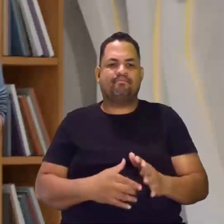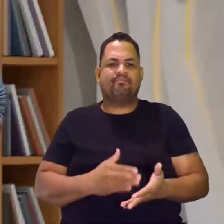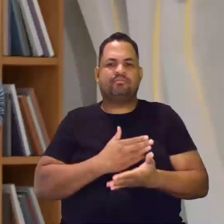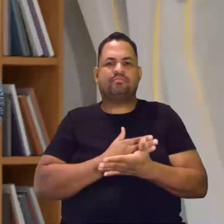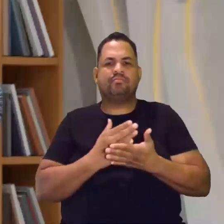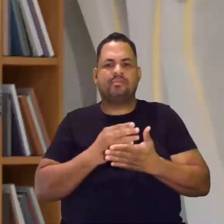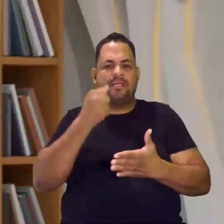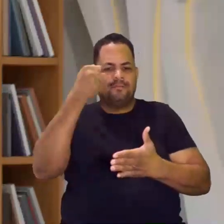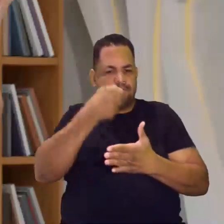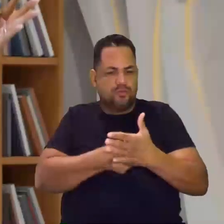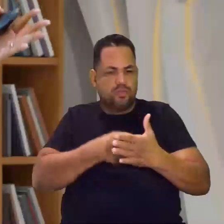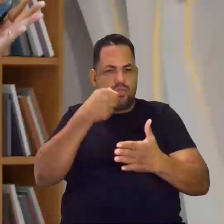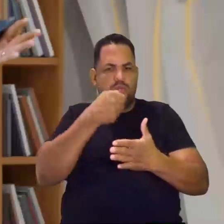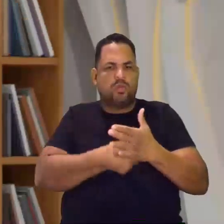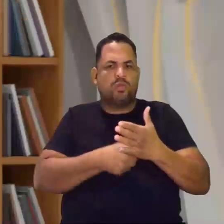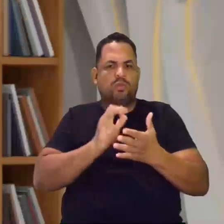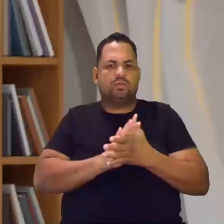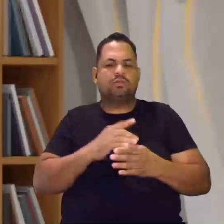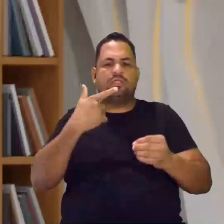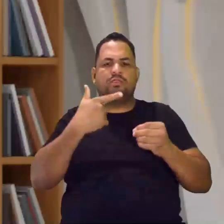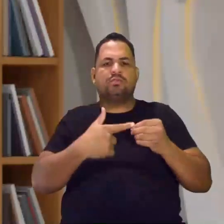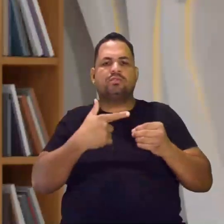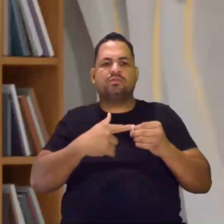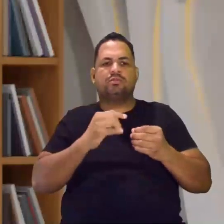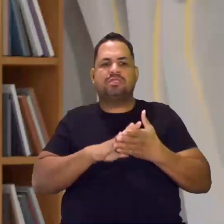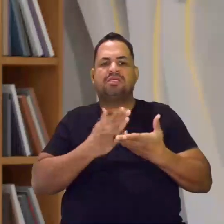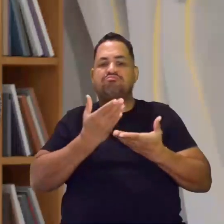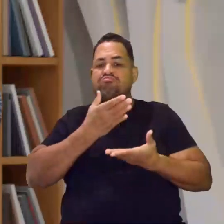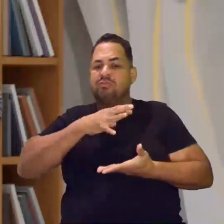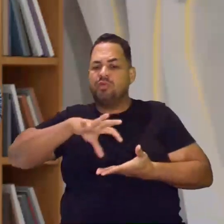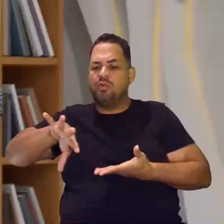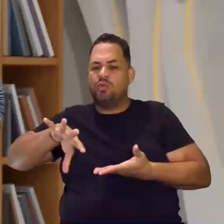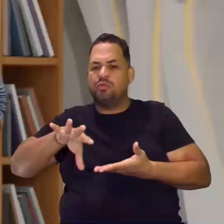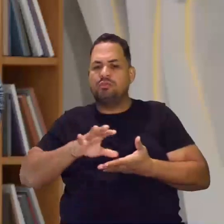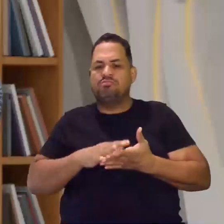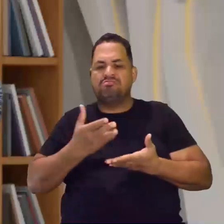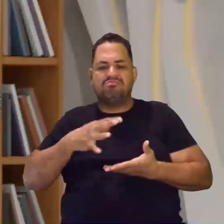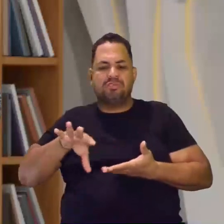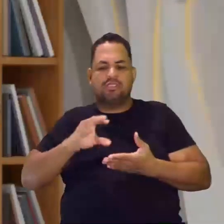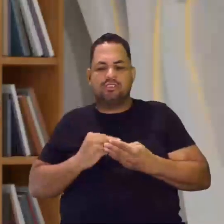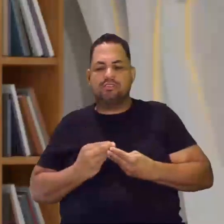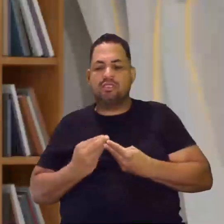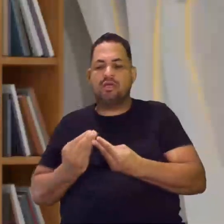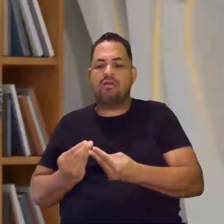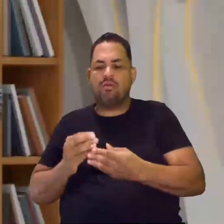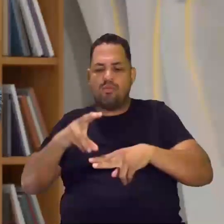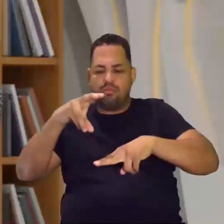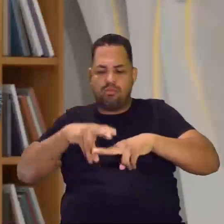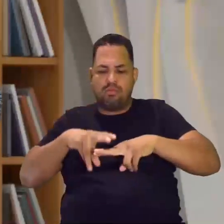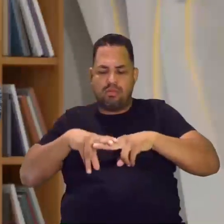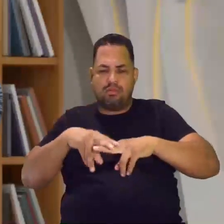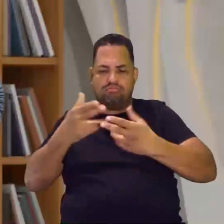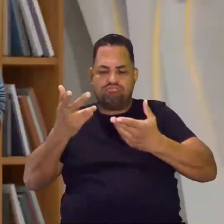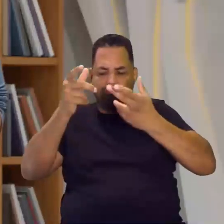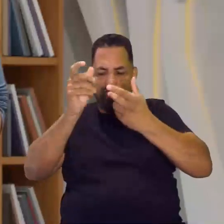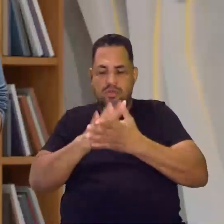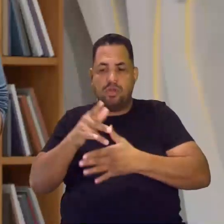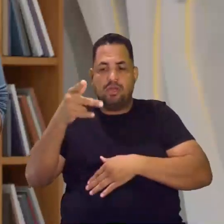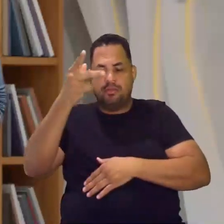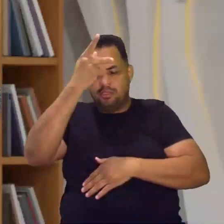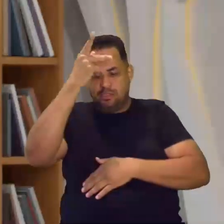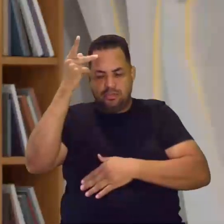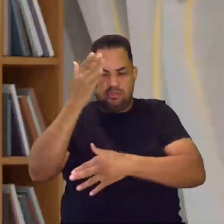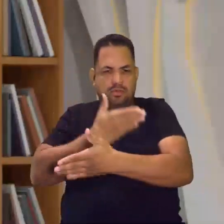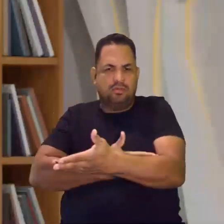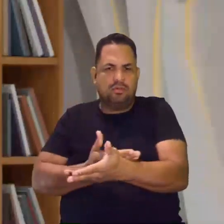início de lutas na cidade onde ela se recusou a sentar a dar o banco para o branco, né? Ela